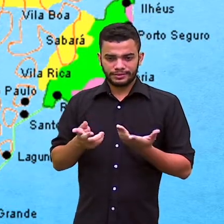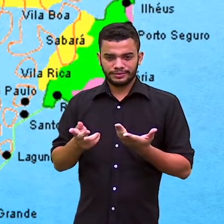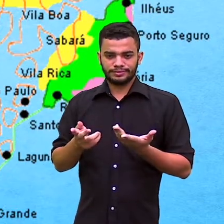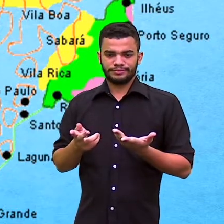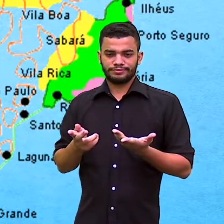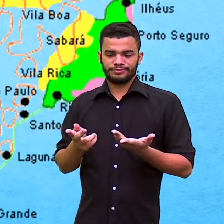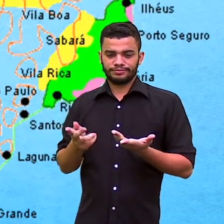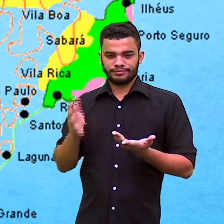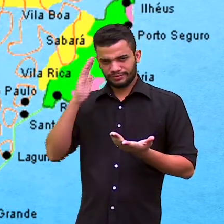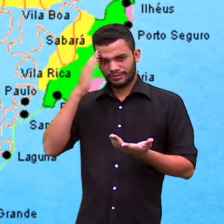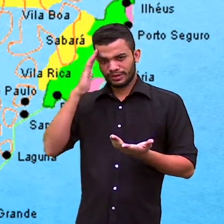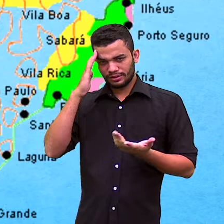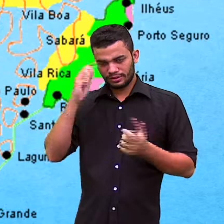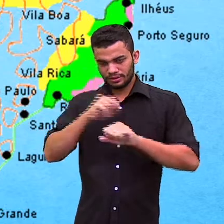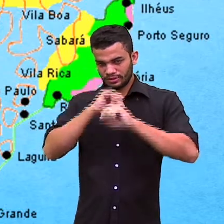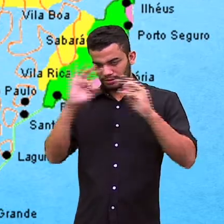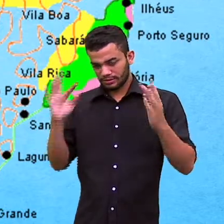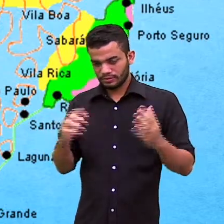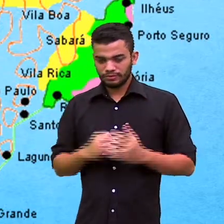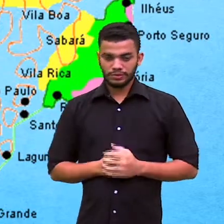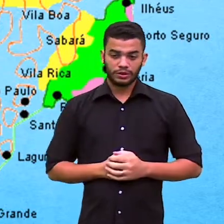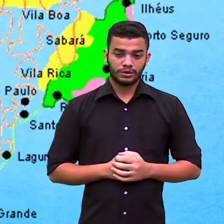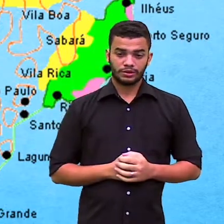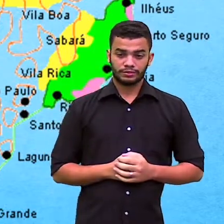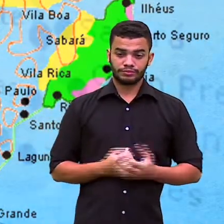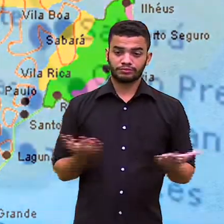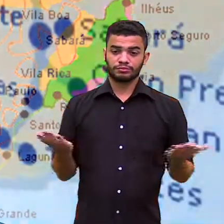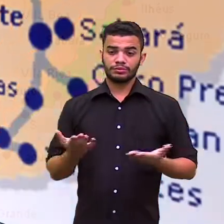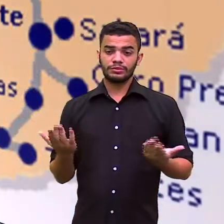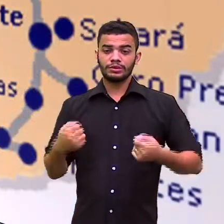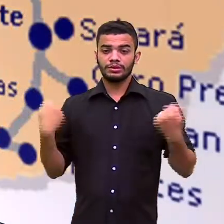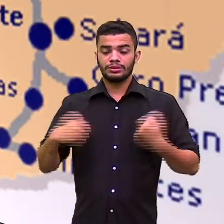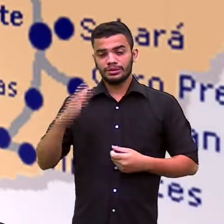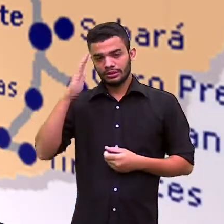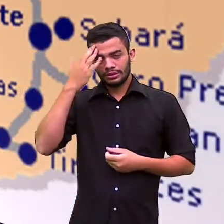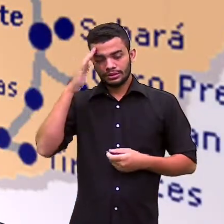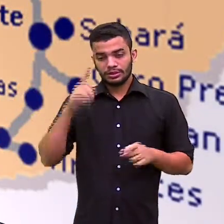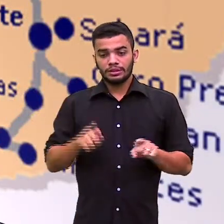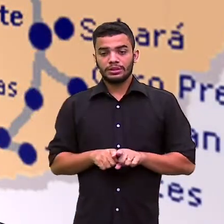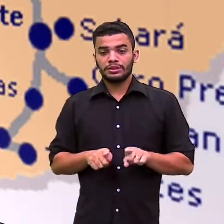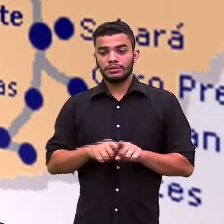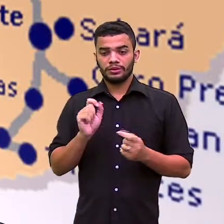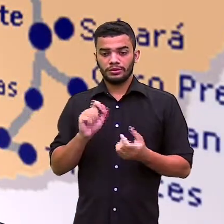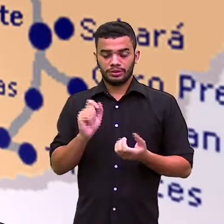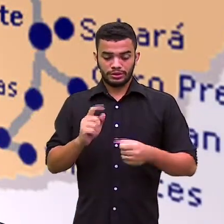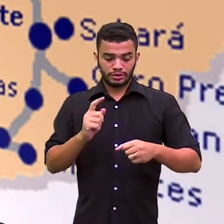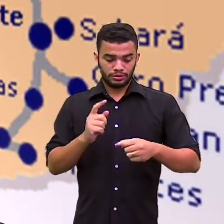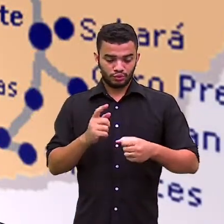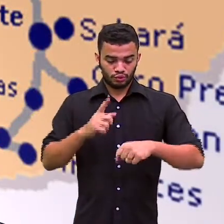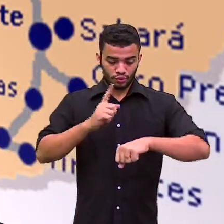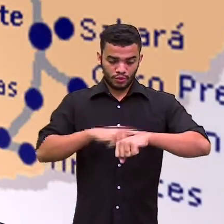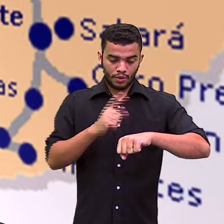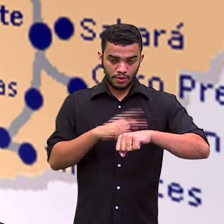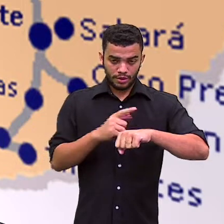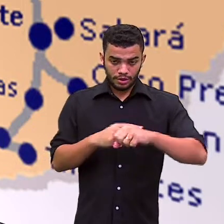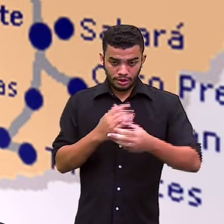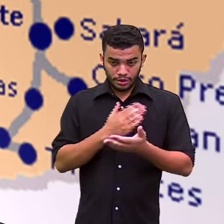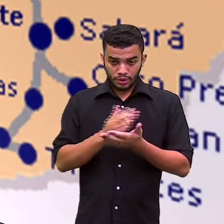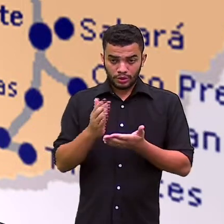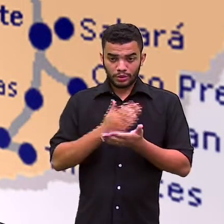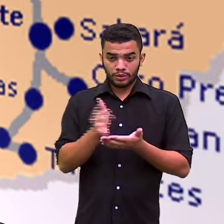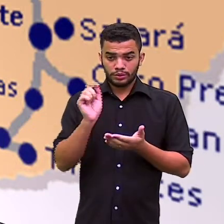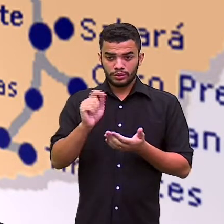XVIII. Agora nós vamos compreender melhor esta urbanização e a necessidade